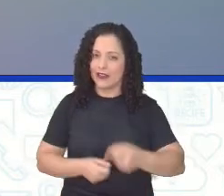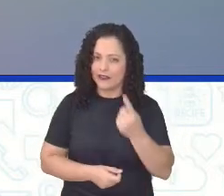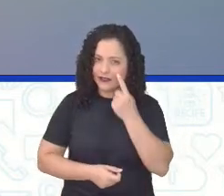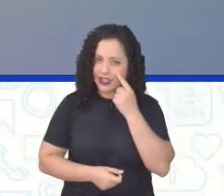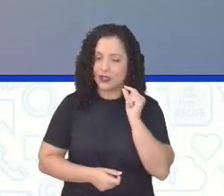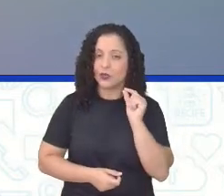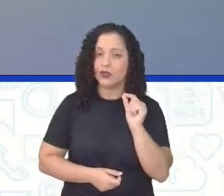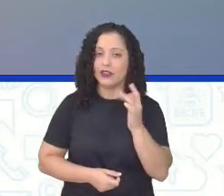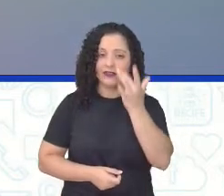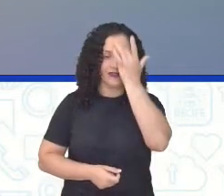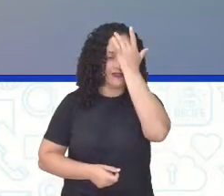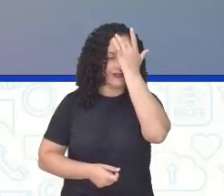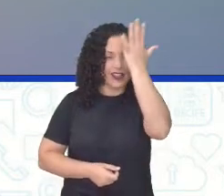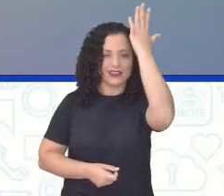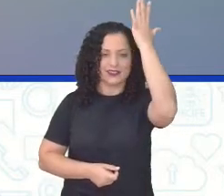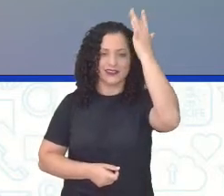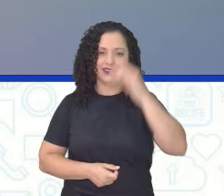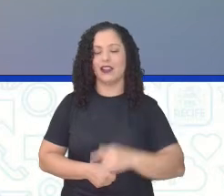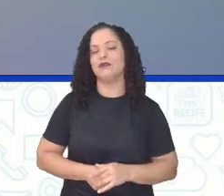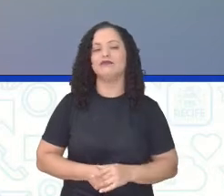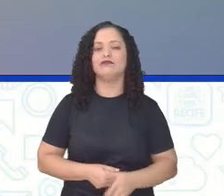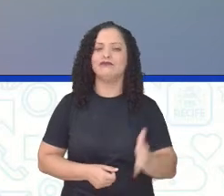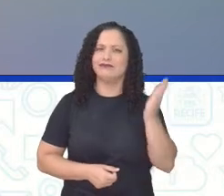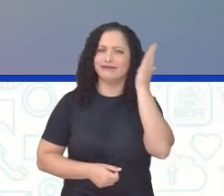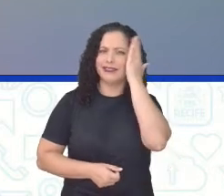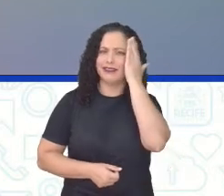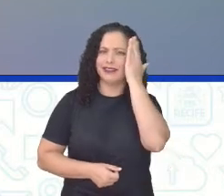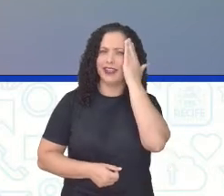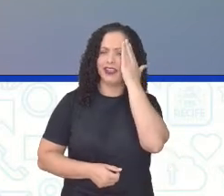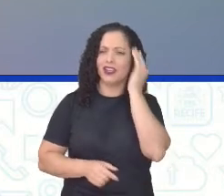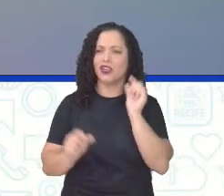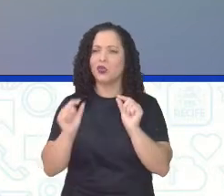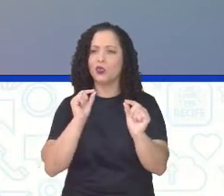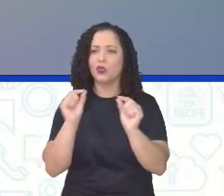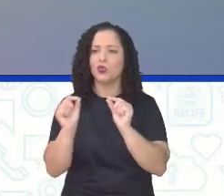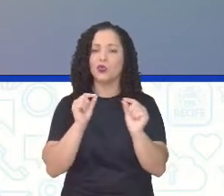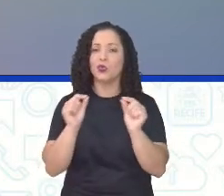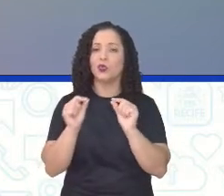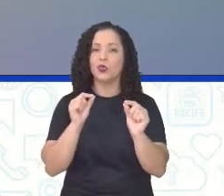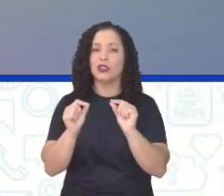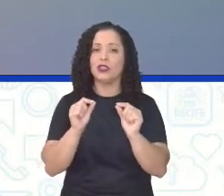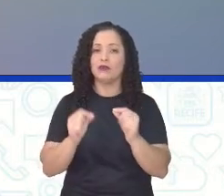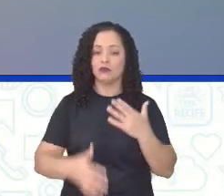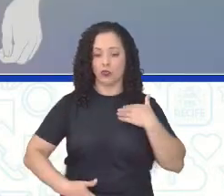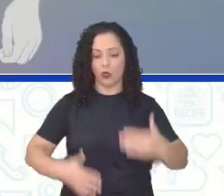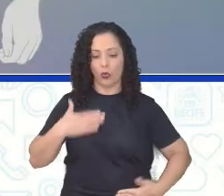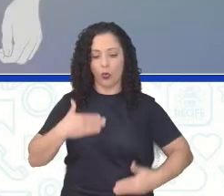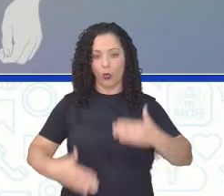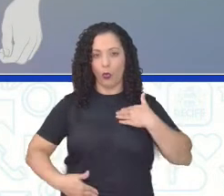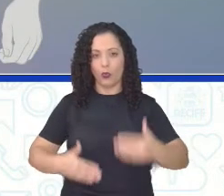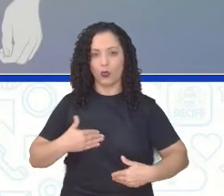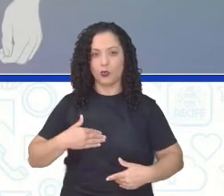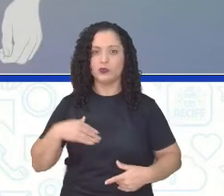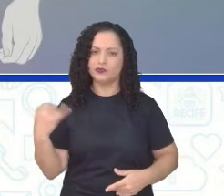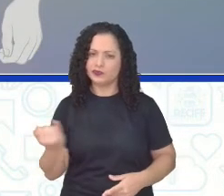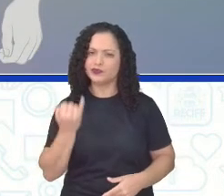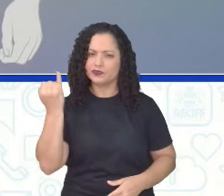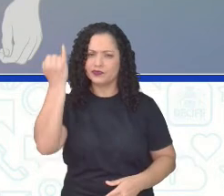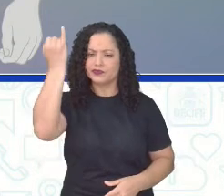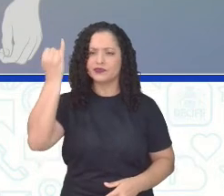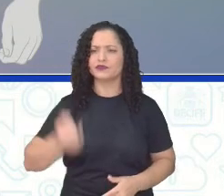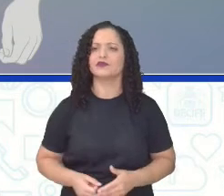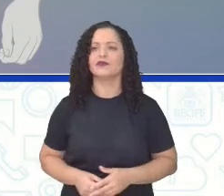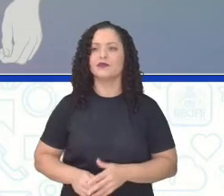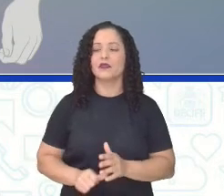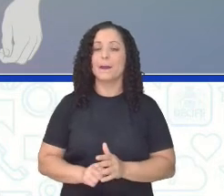é para facilitar e a gente entender os órgãos que compõem e o funcionamento. Vamos lá? Vamos ver aí esse